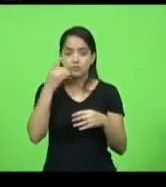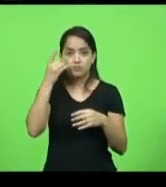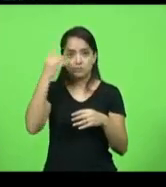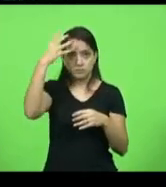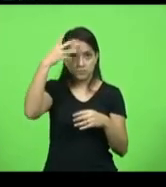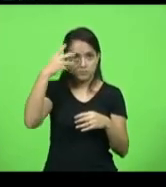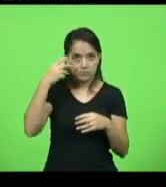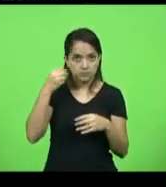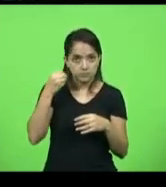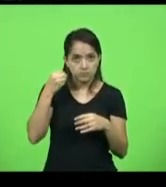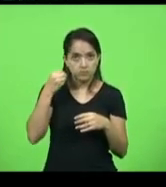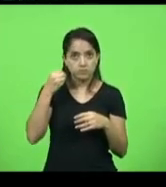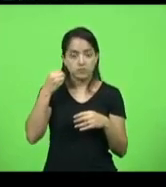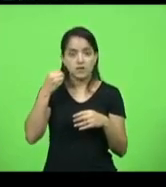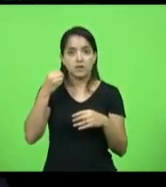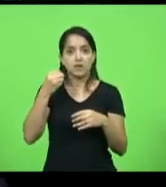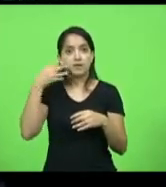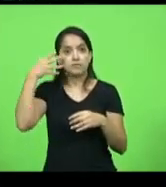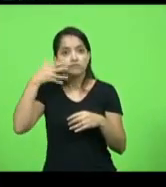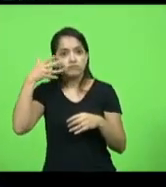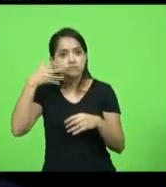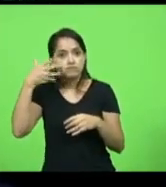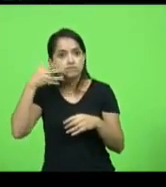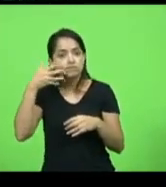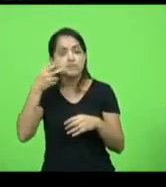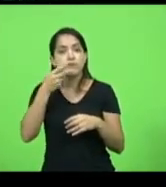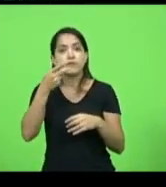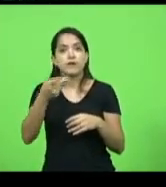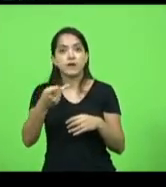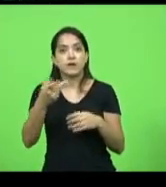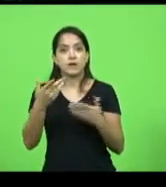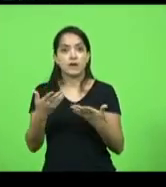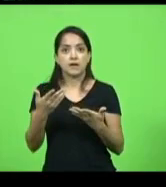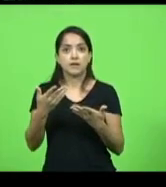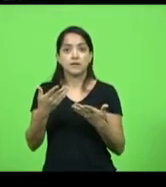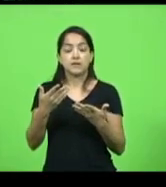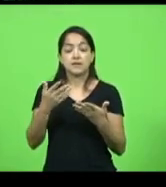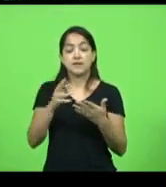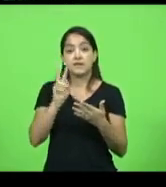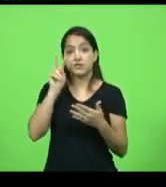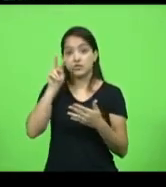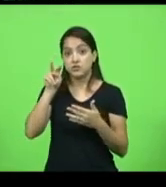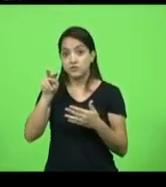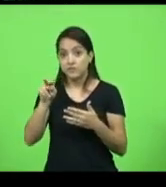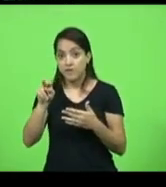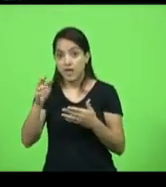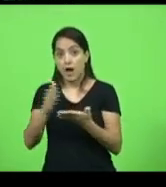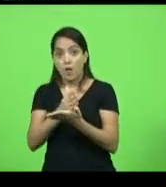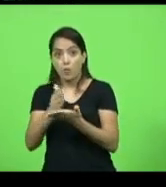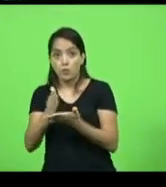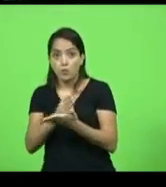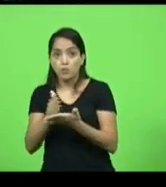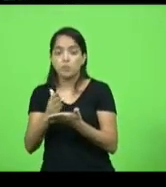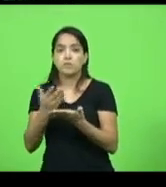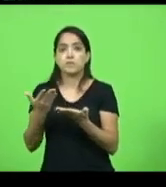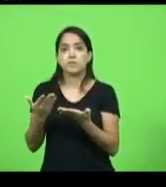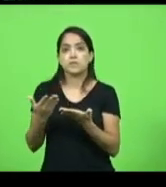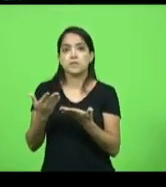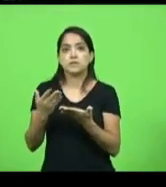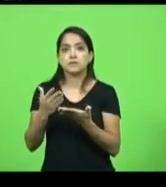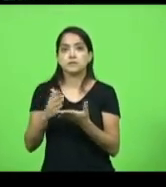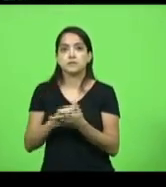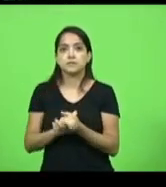Carminati se manifestar e nós vemos, por outro lado, algumas manifestações em